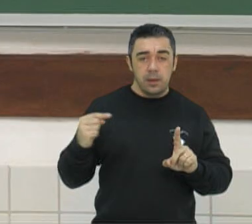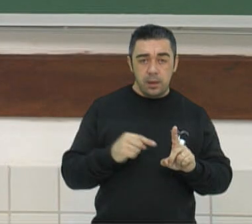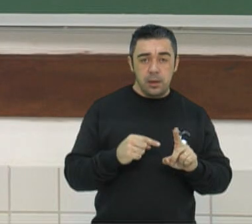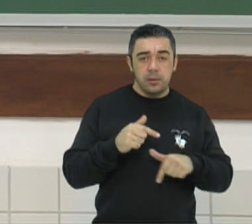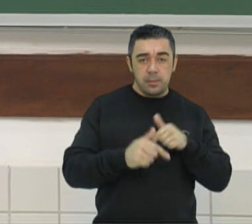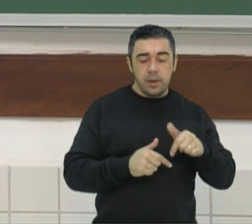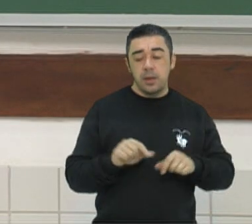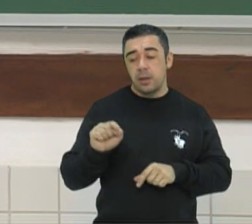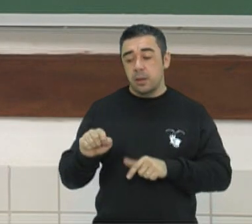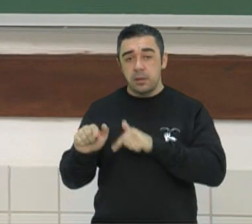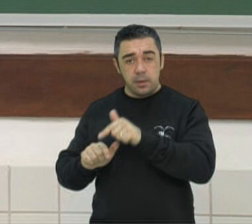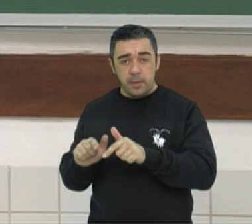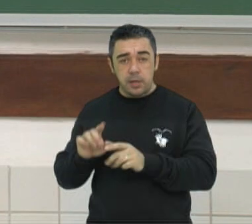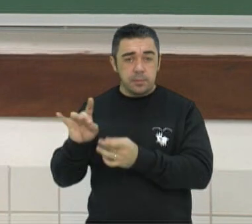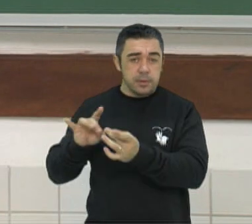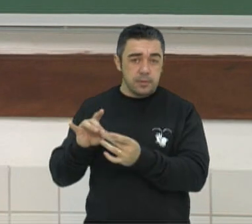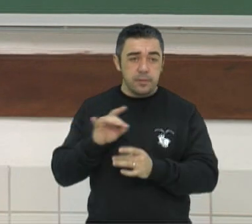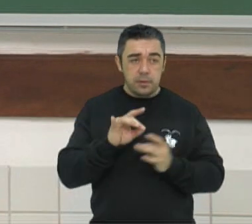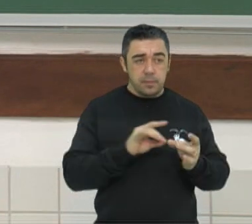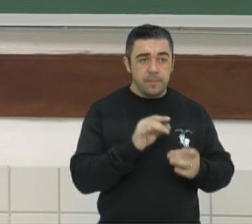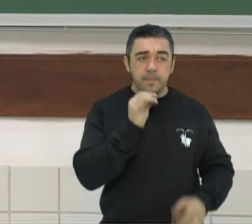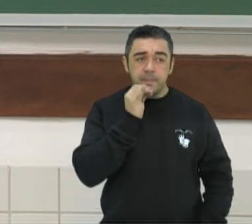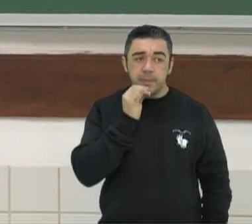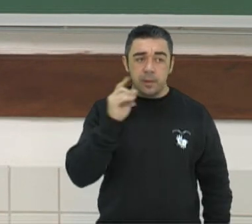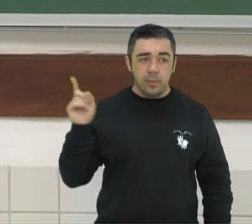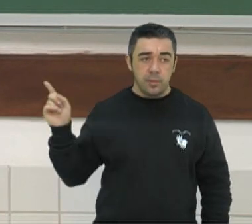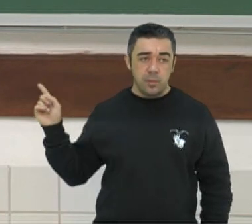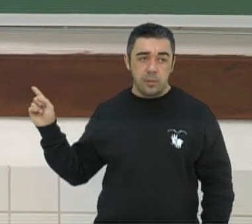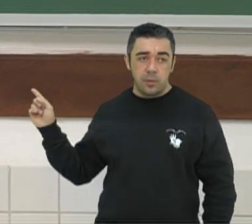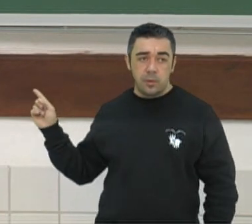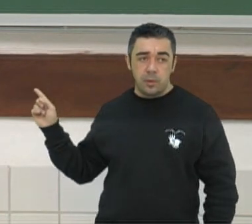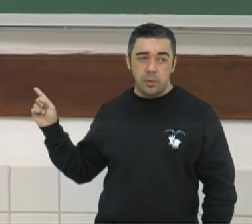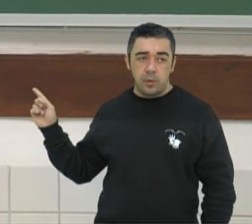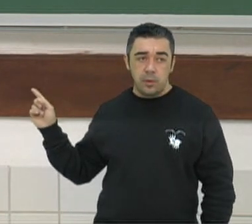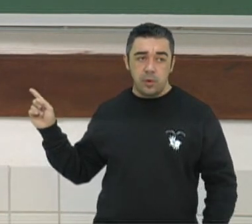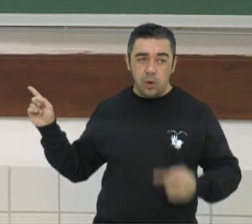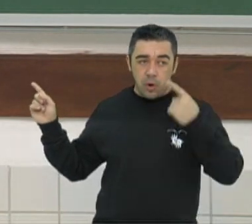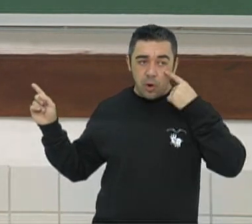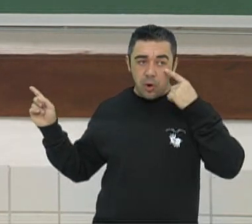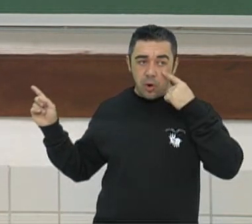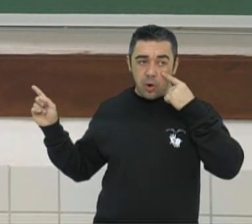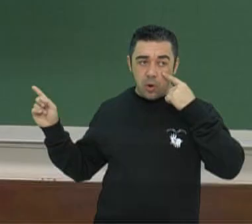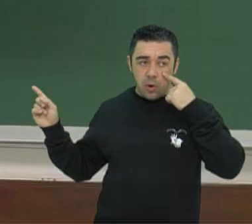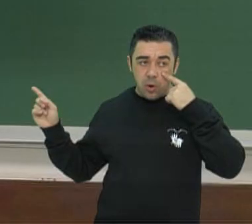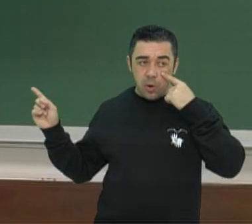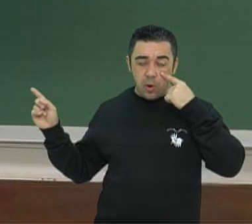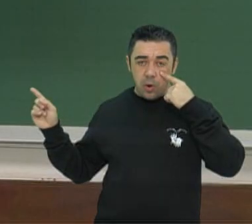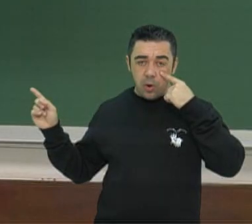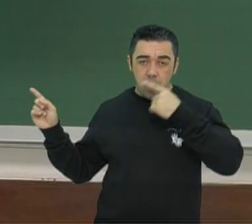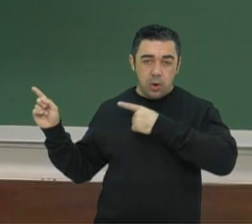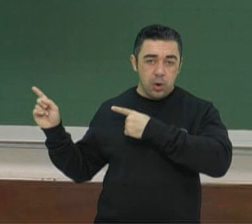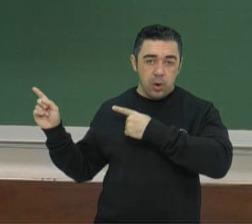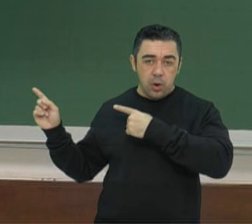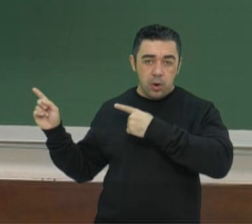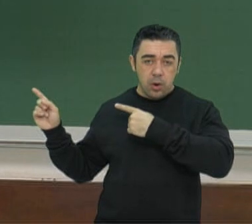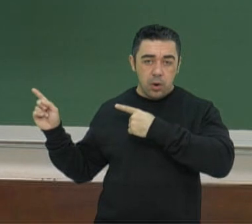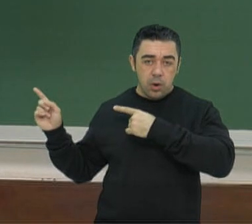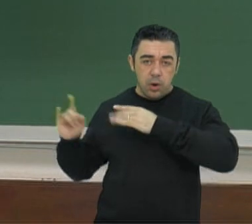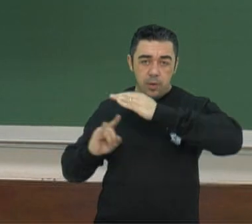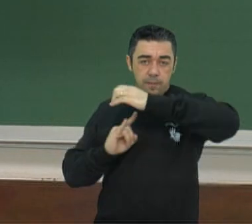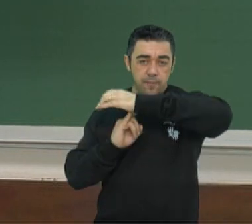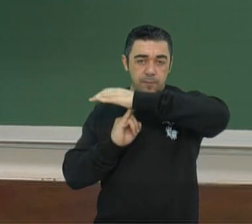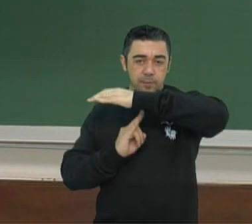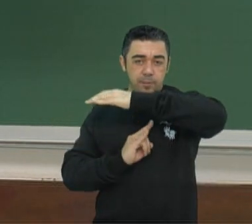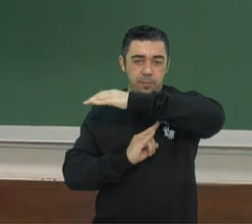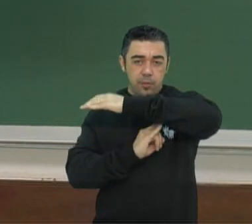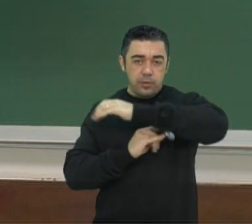para a sobrevivência. E ali estão os exemplos, né? Bem bonitinho para vocês ali as formigas. Olha que bacana elas fazendo uma ponte de formigas. Tem